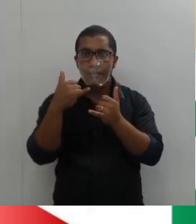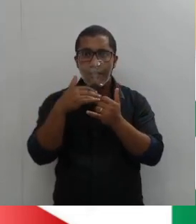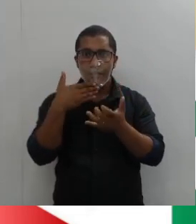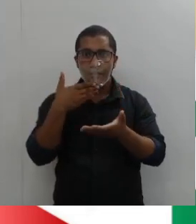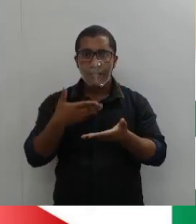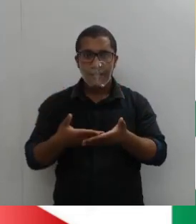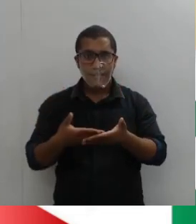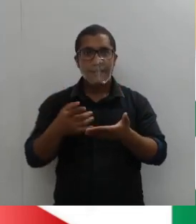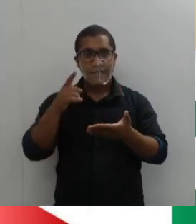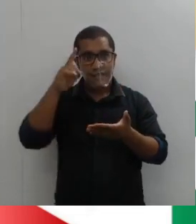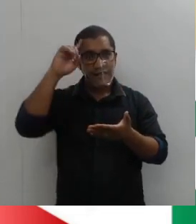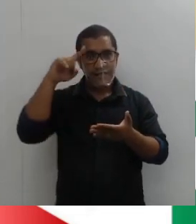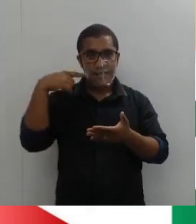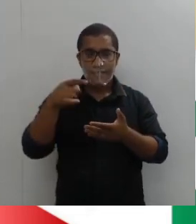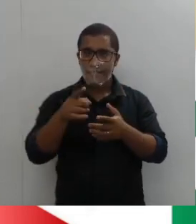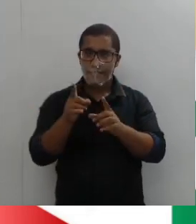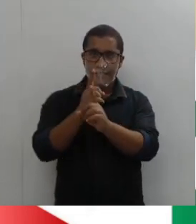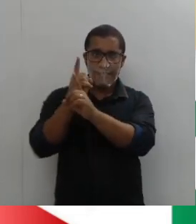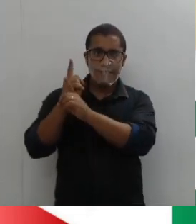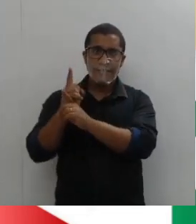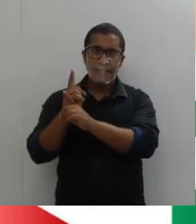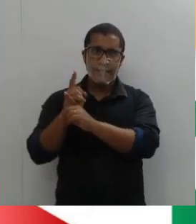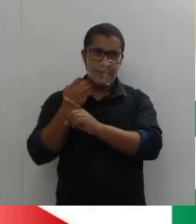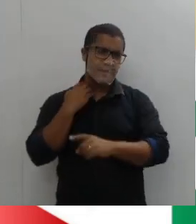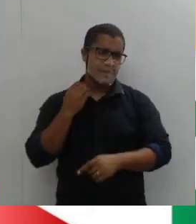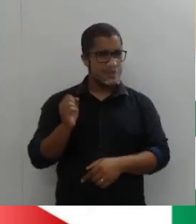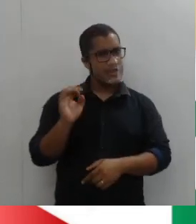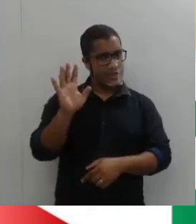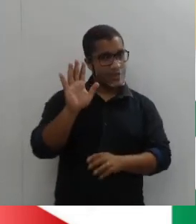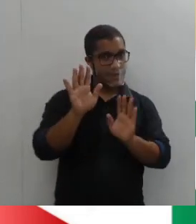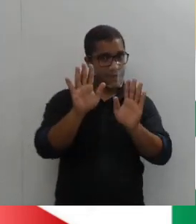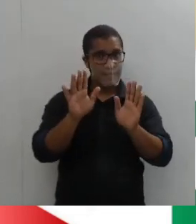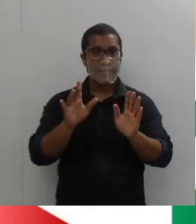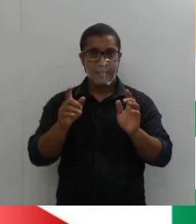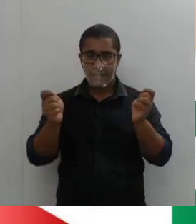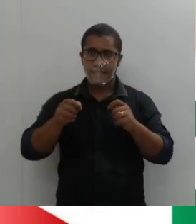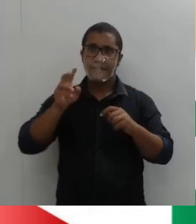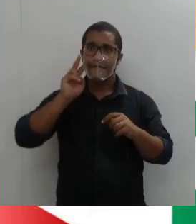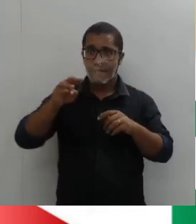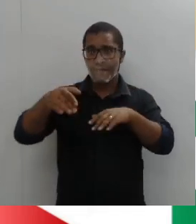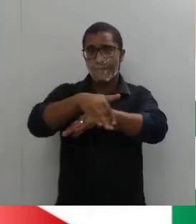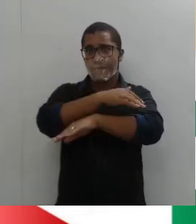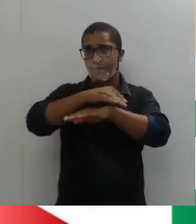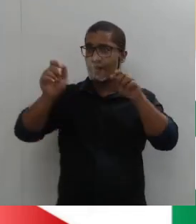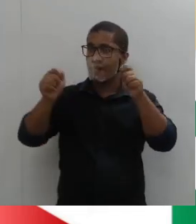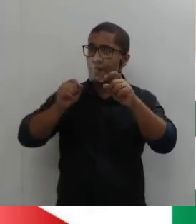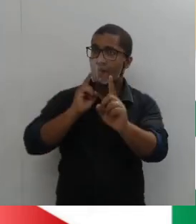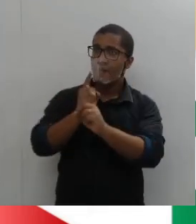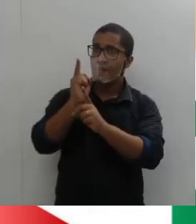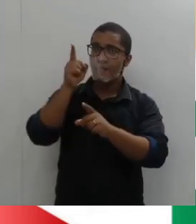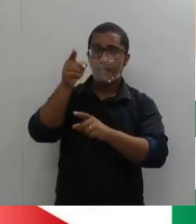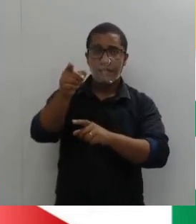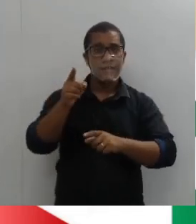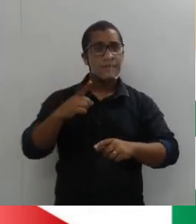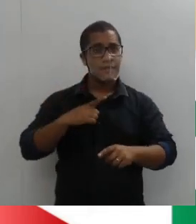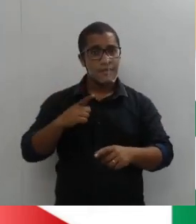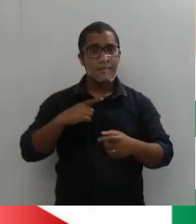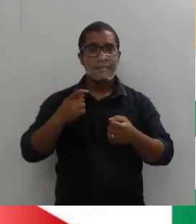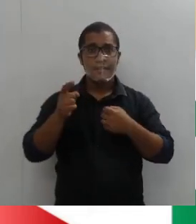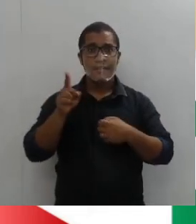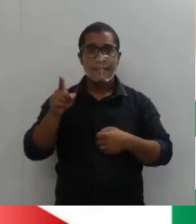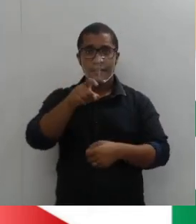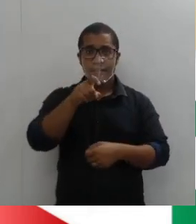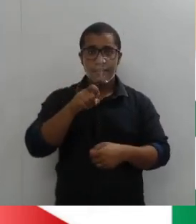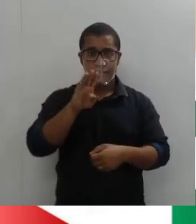dia a dia do nosso cotidiano. Óbvio que são carros caros, mas são carros que você vê na rua. E esse é um jogo de corrida de carro do